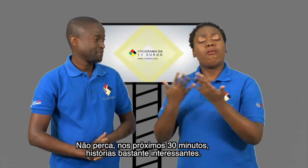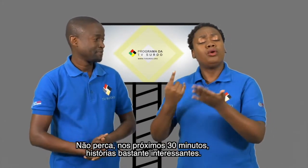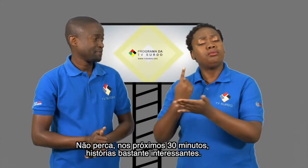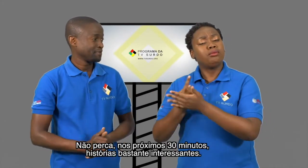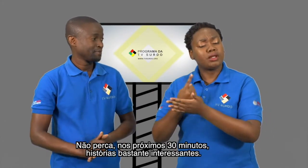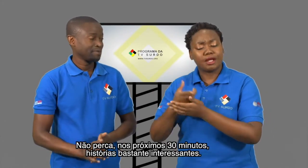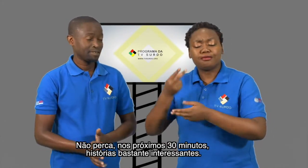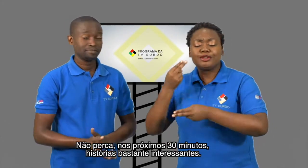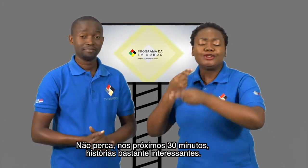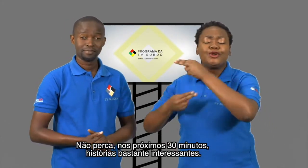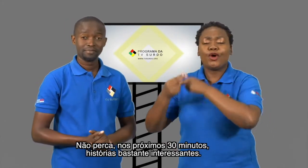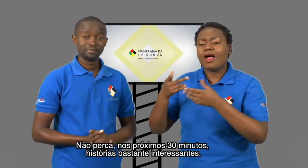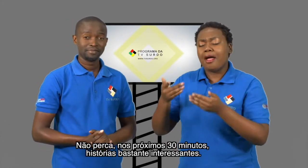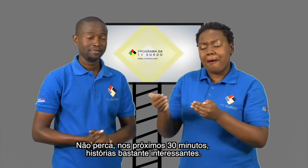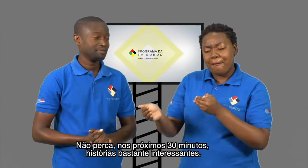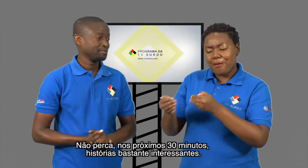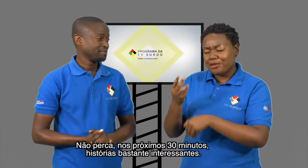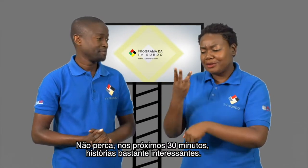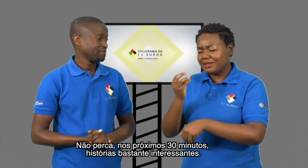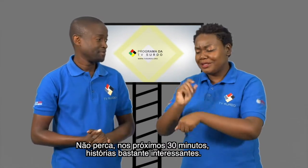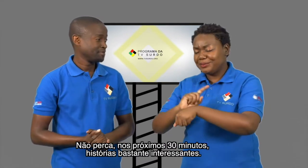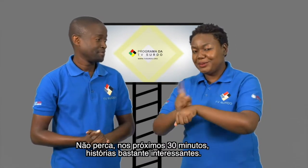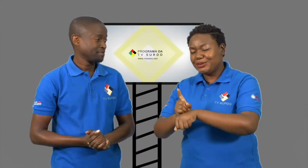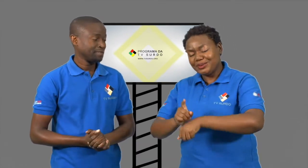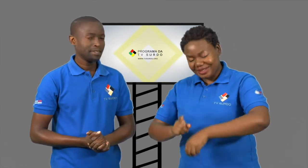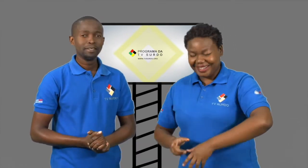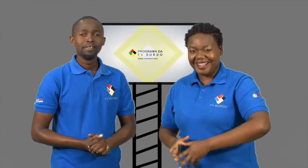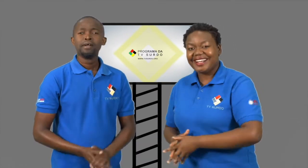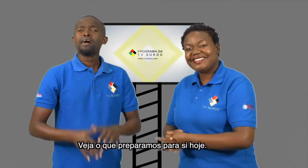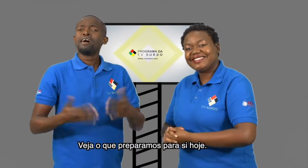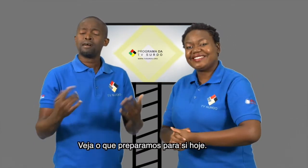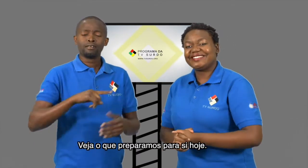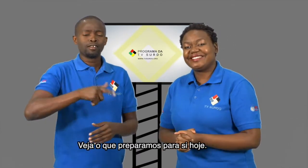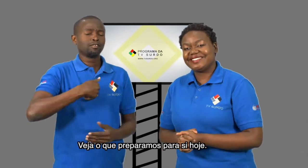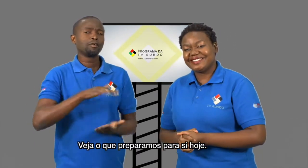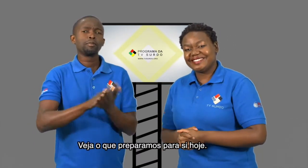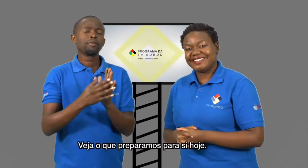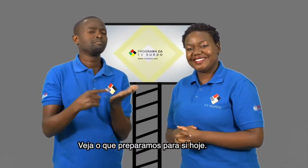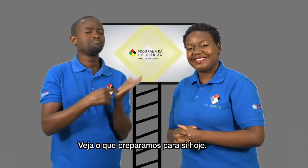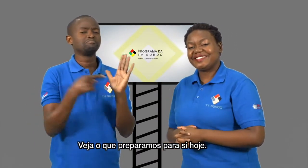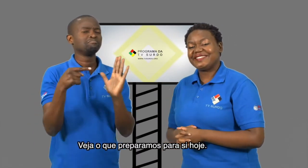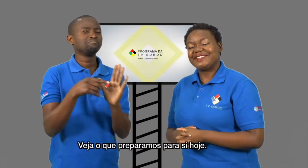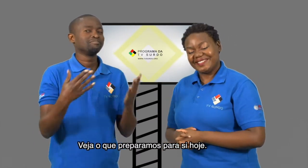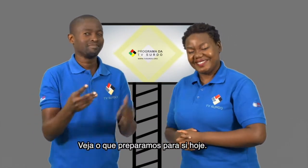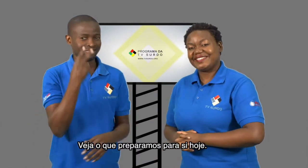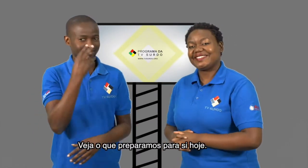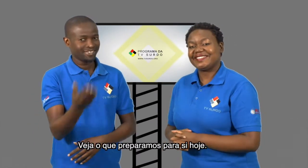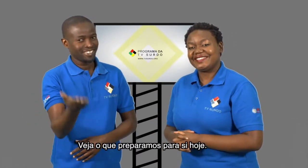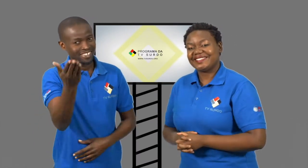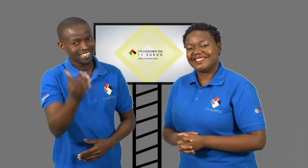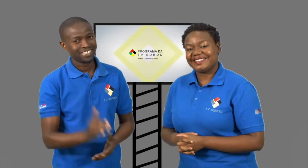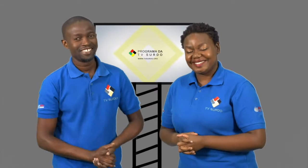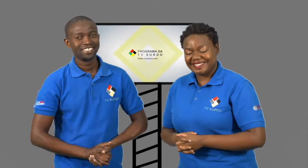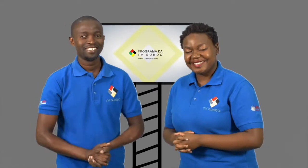30 minutos histórias bastante interessantes. Veja o que preparamos para si hoje.